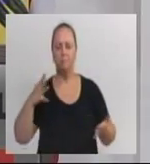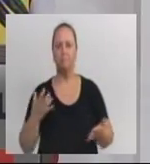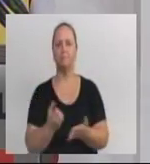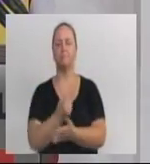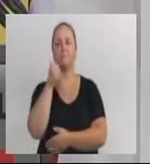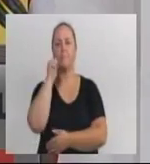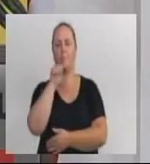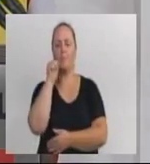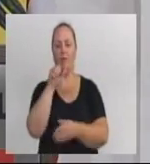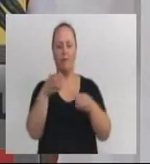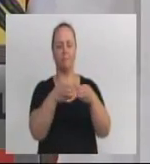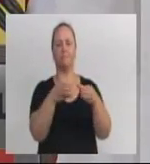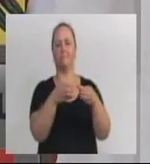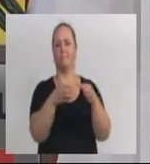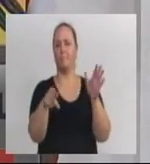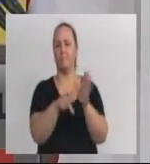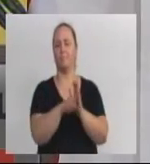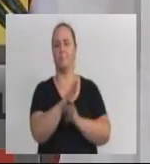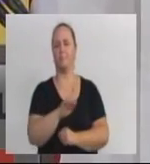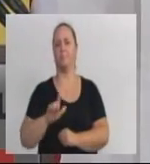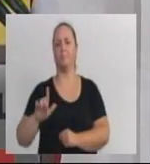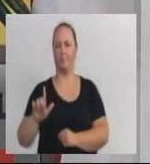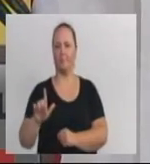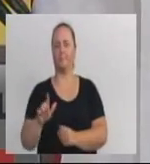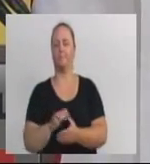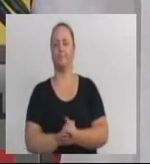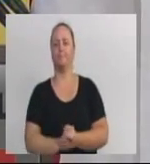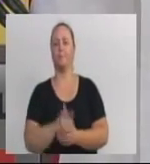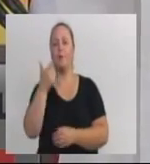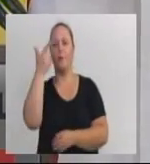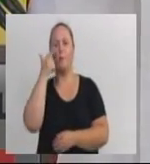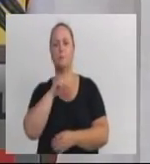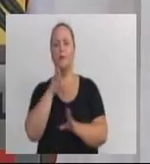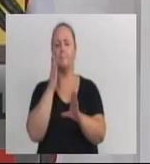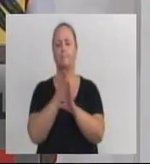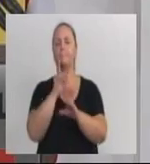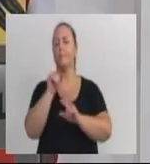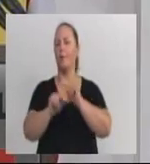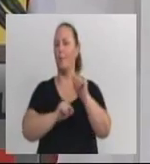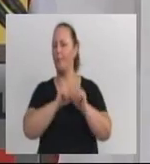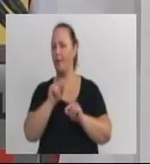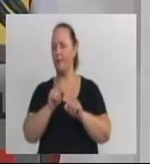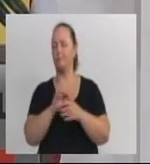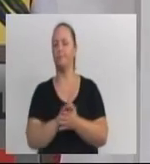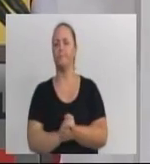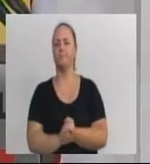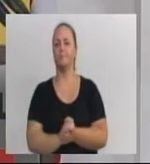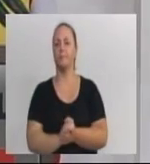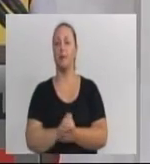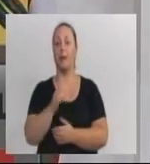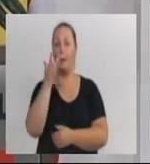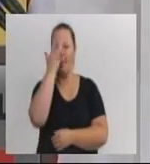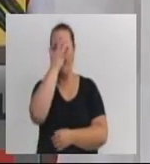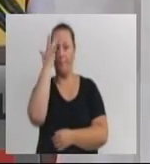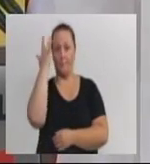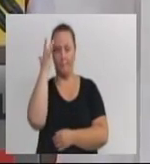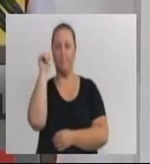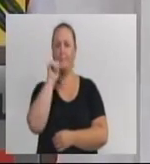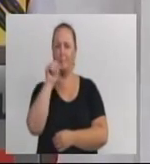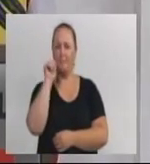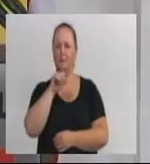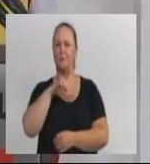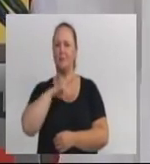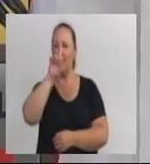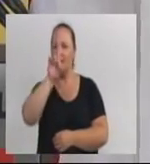o Conselho da Mulher em Blumenau, nós possamos atingir não só pessoas e mulheres com deficiência, mas a